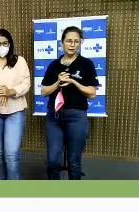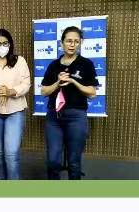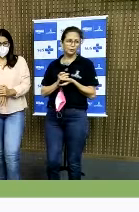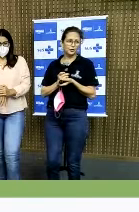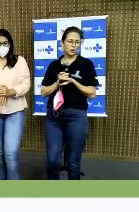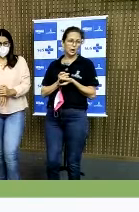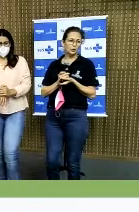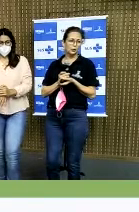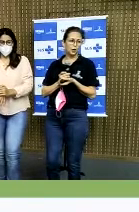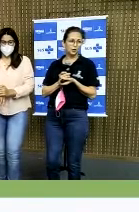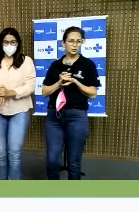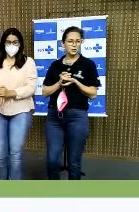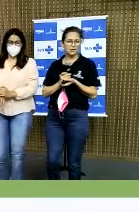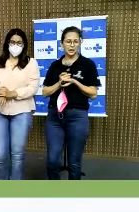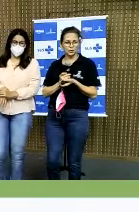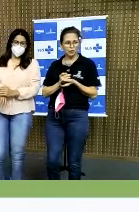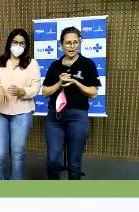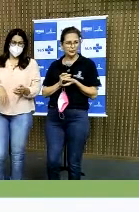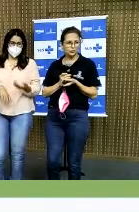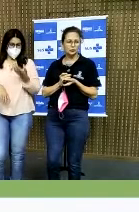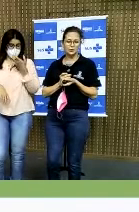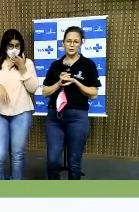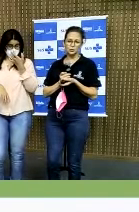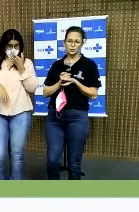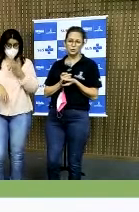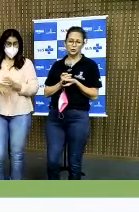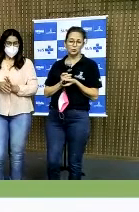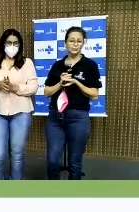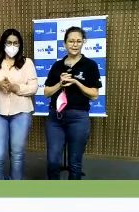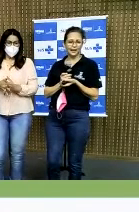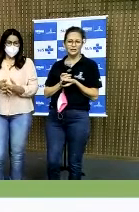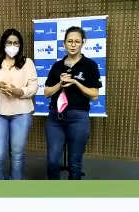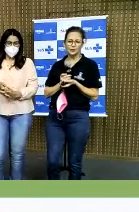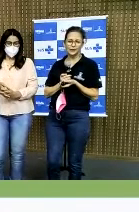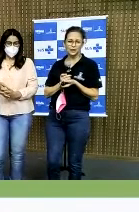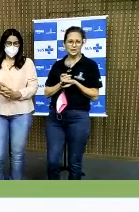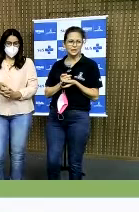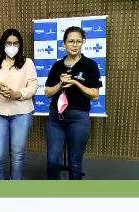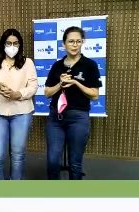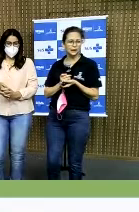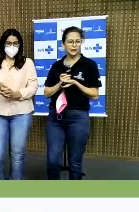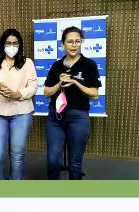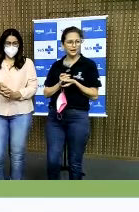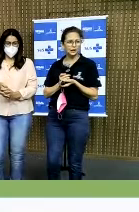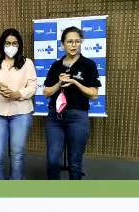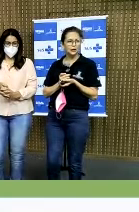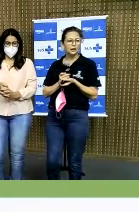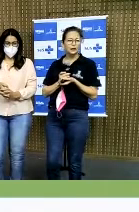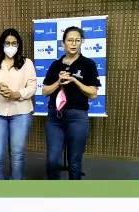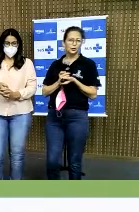Lembrando que profissional odontólogos, nós éramos 4, estamos somente com 3, uma está de licença